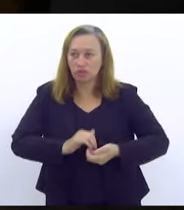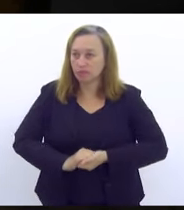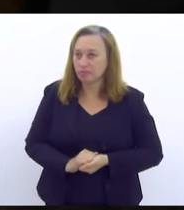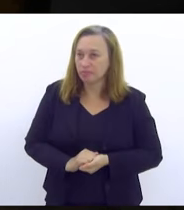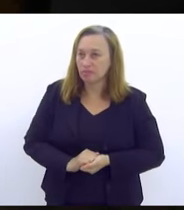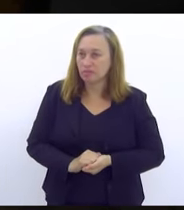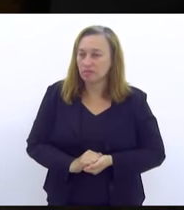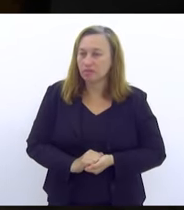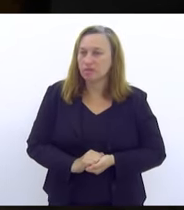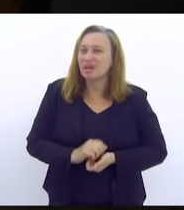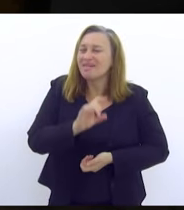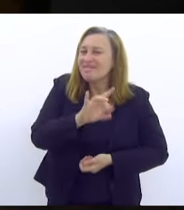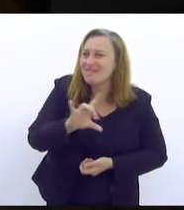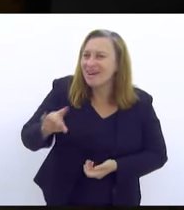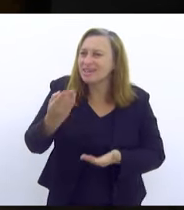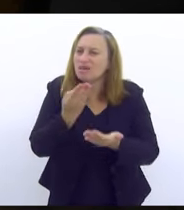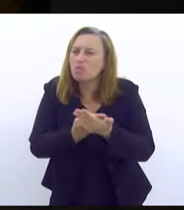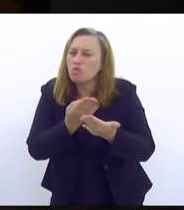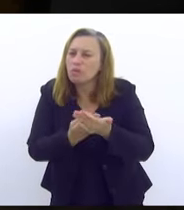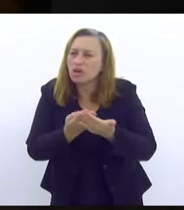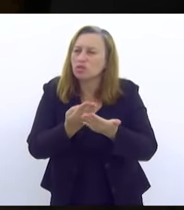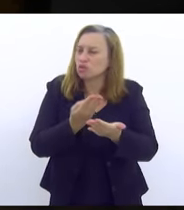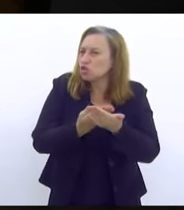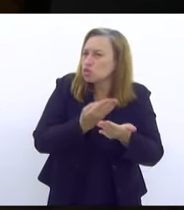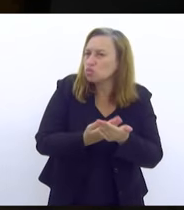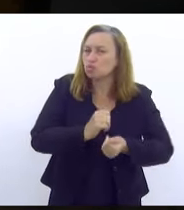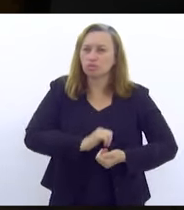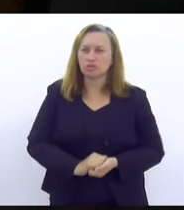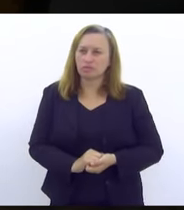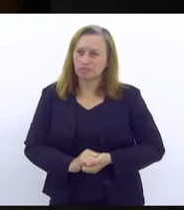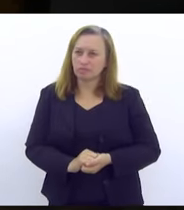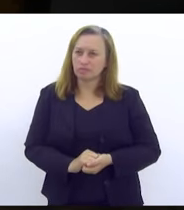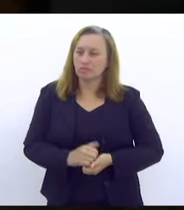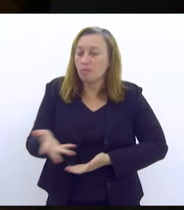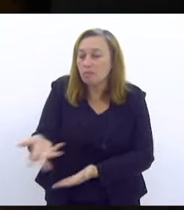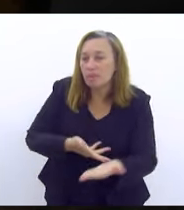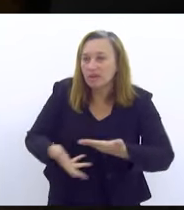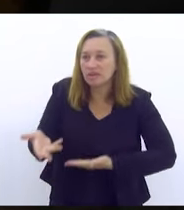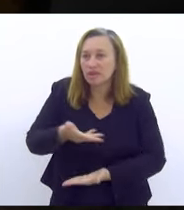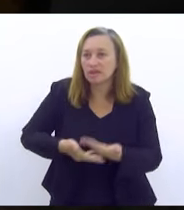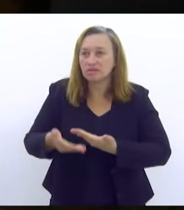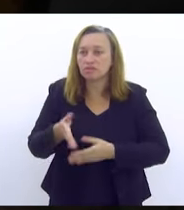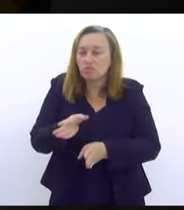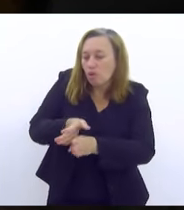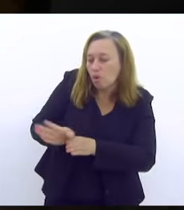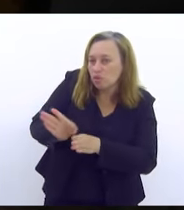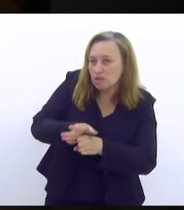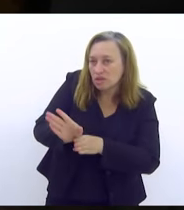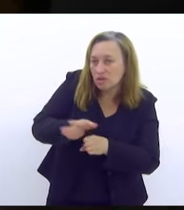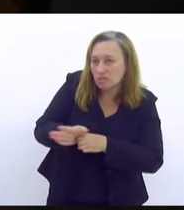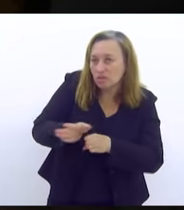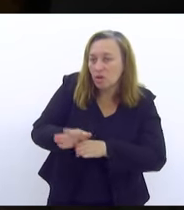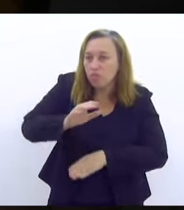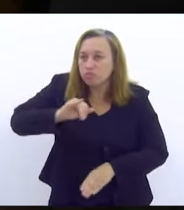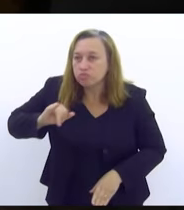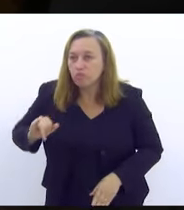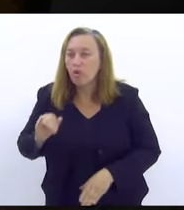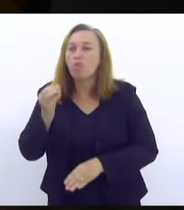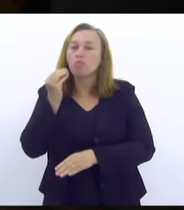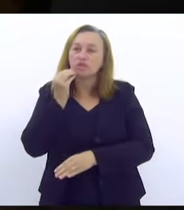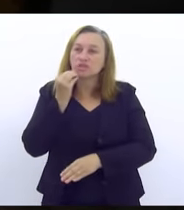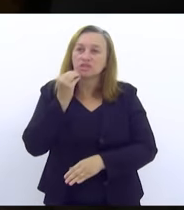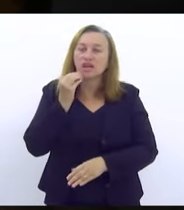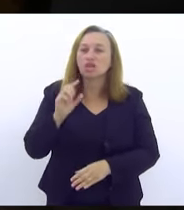Cada aula, cada história compartilhada, cada momento de aconselhamento é uma oportunidade